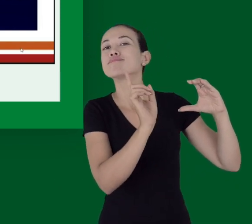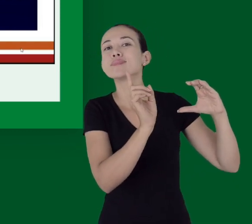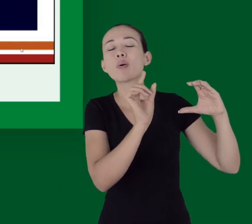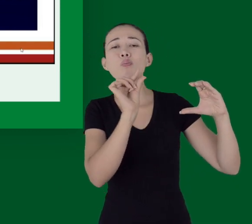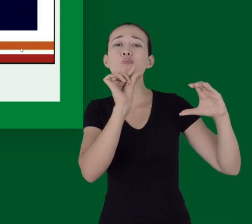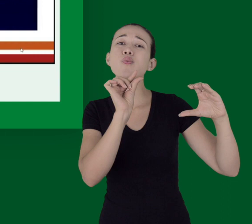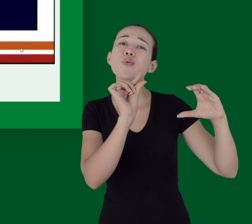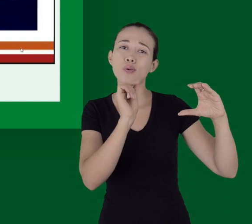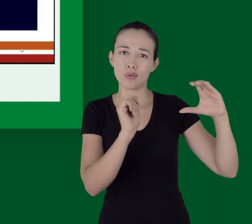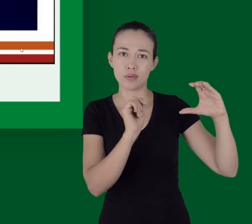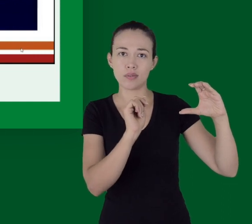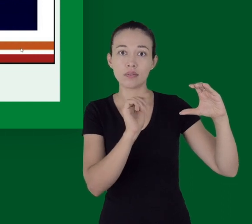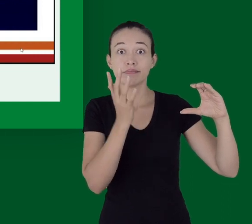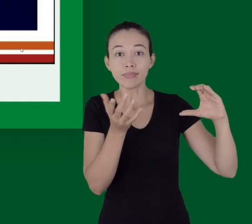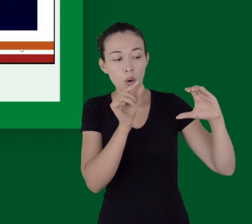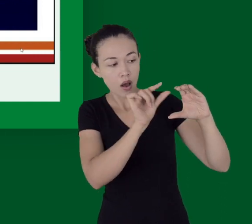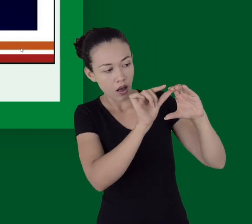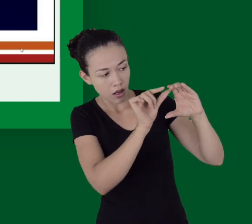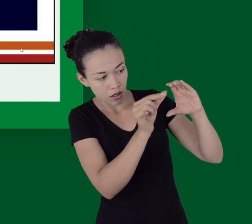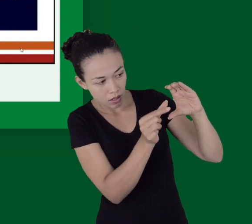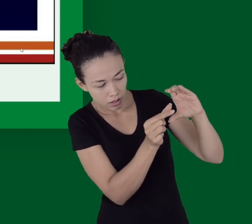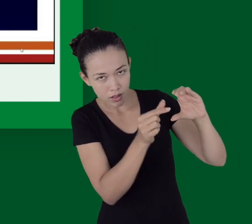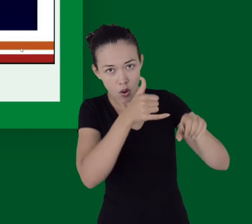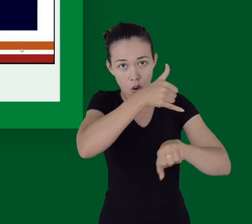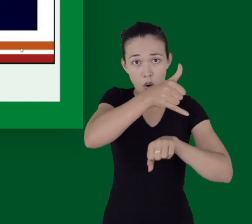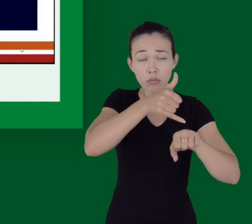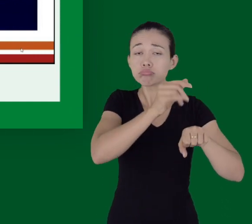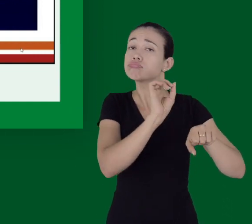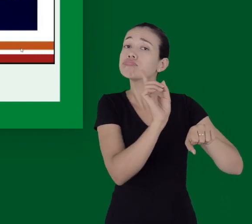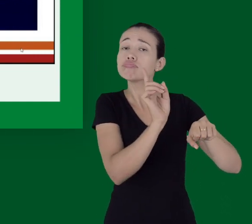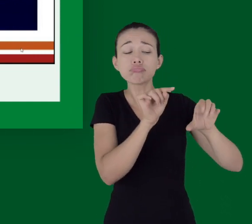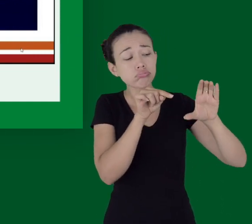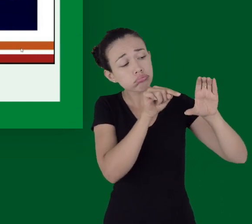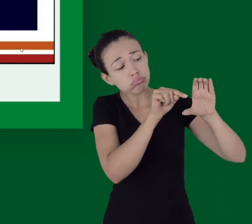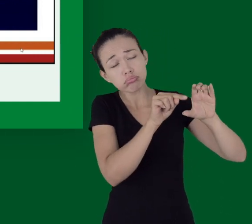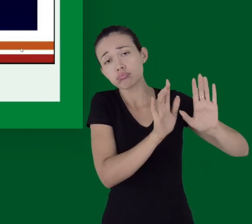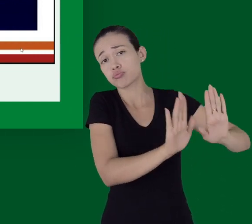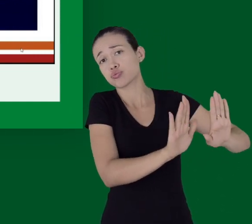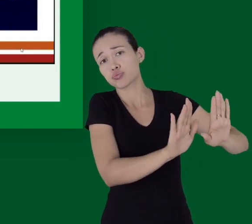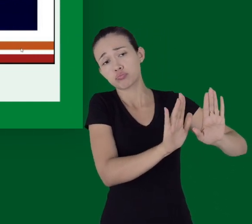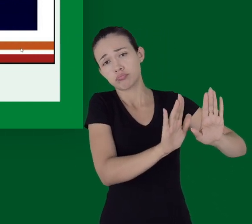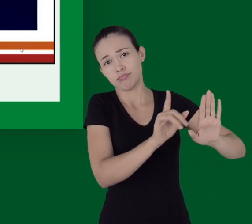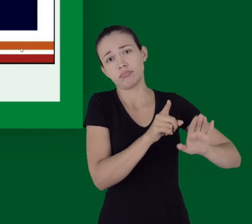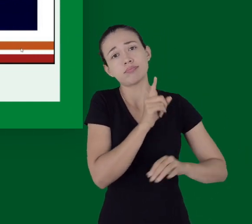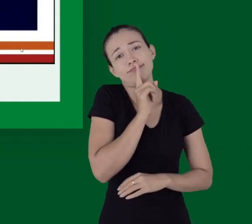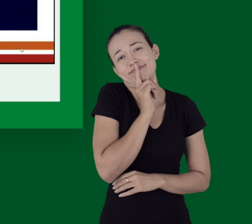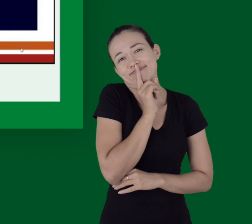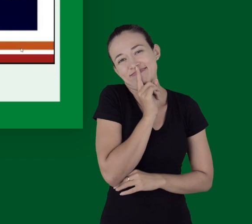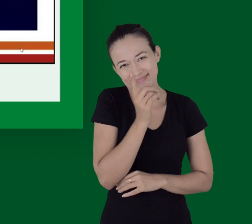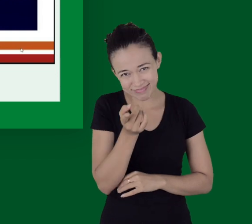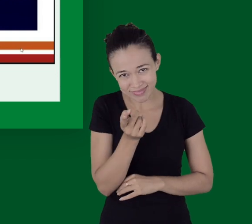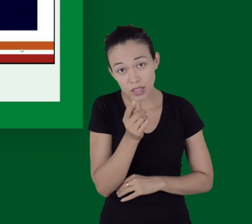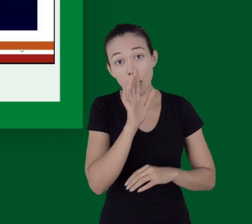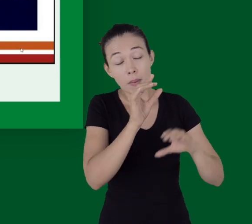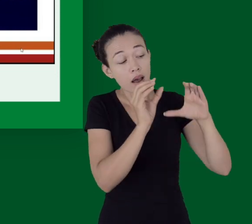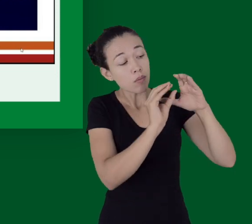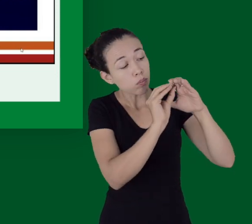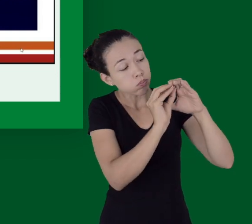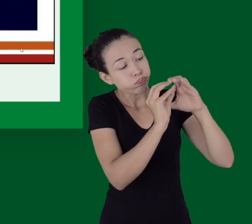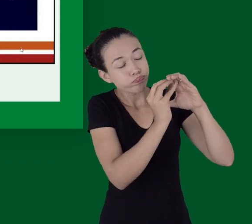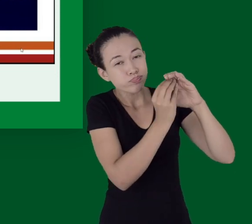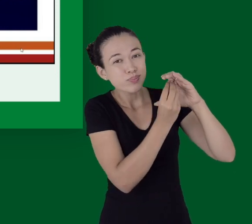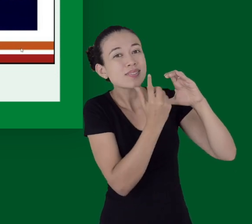lipídio está lá dentro, quietinho, né? É uma deposição que demora anos, crônico. Quando a gente lesiona, começa a formar